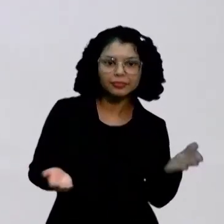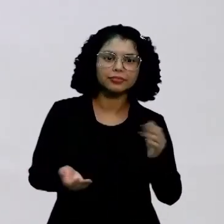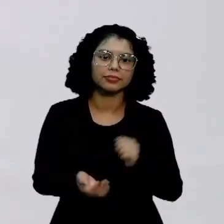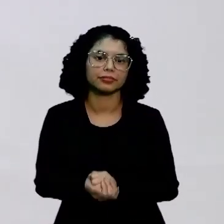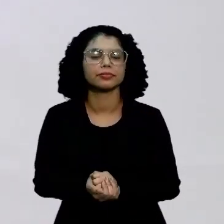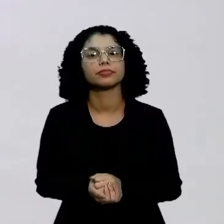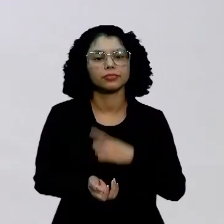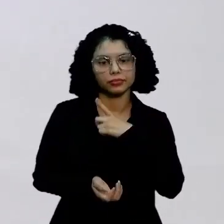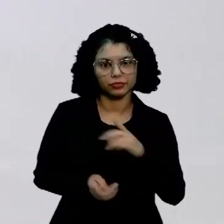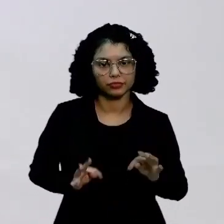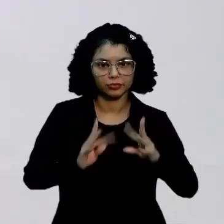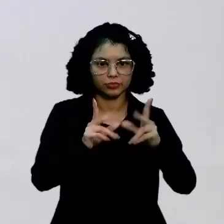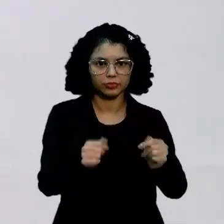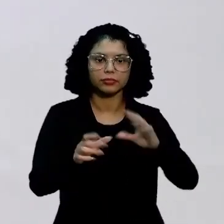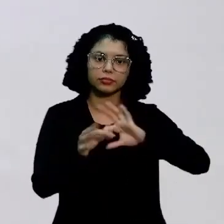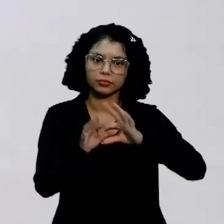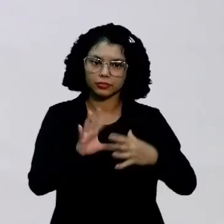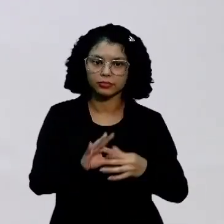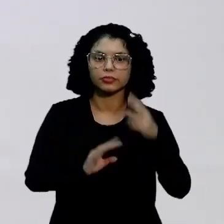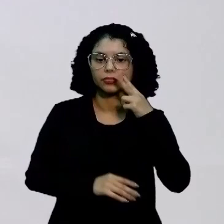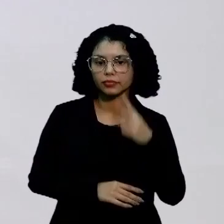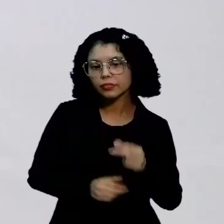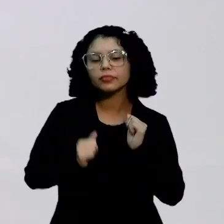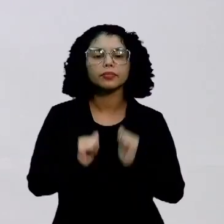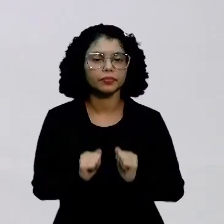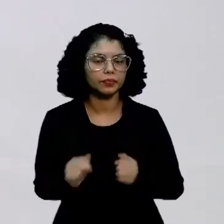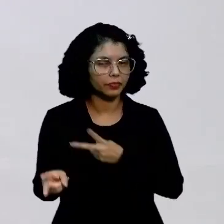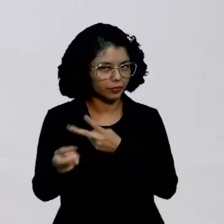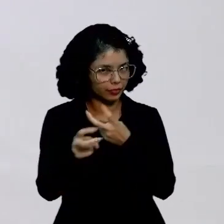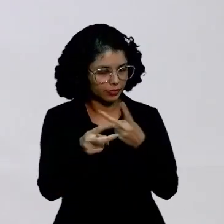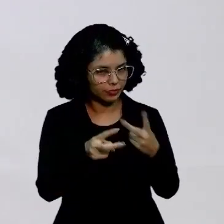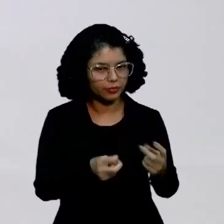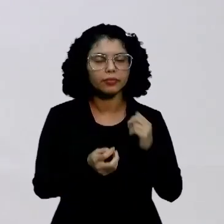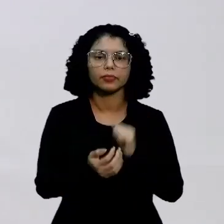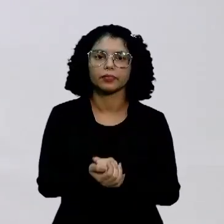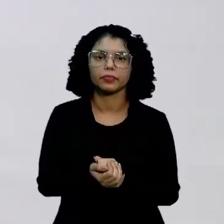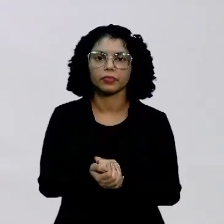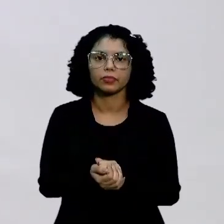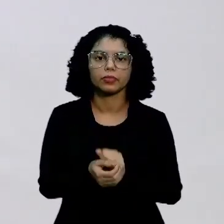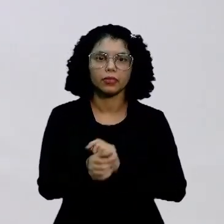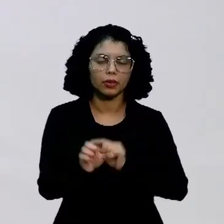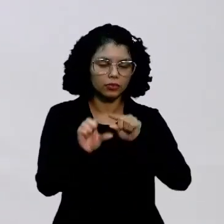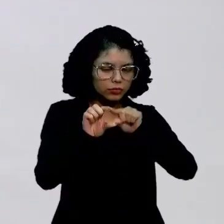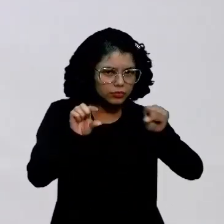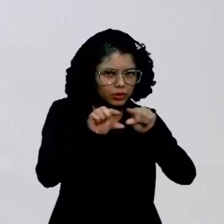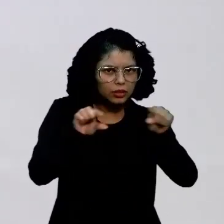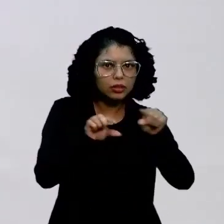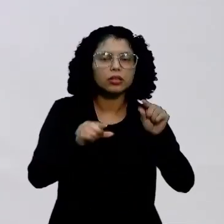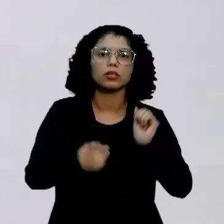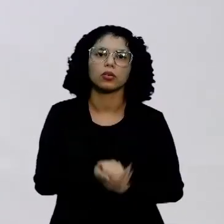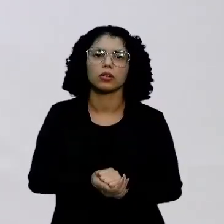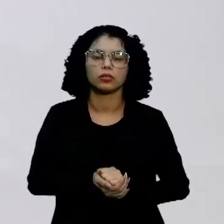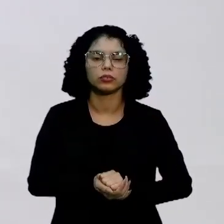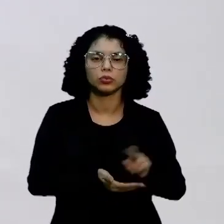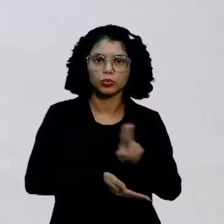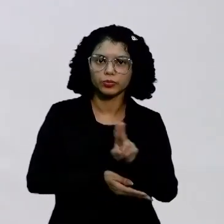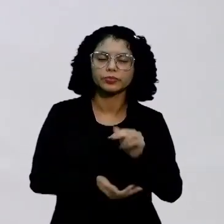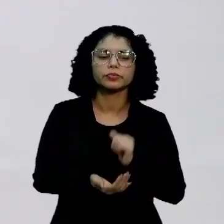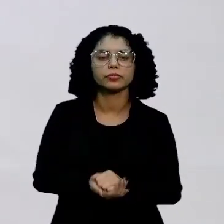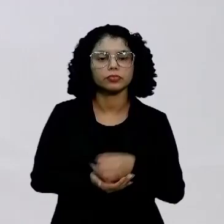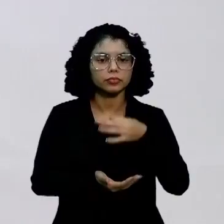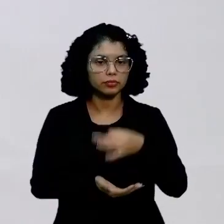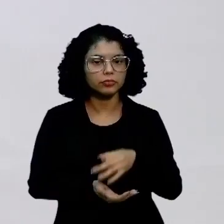imagens, elas têm todo um contexto, depois vocês podem dar uma olhada aí na referência bonitinho, embaixo das imagens. Mas